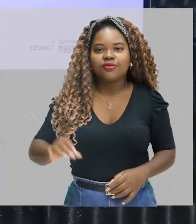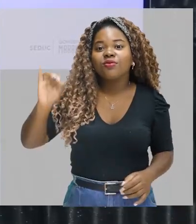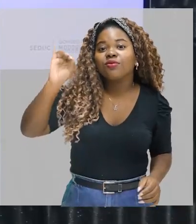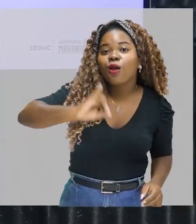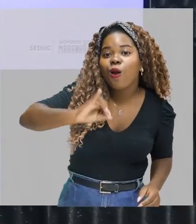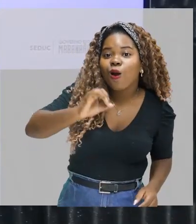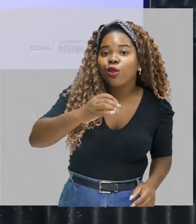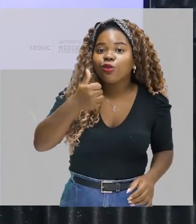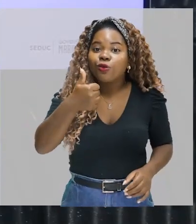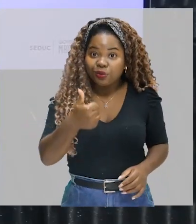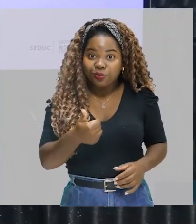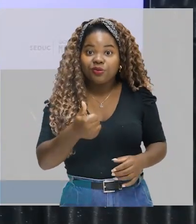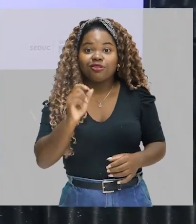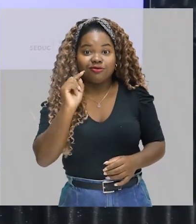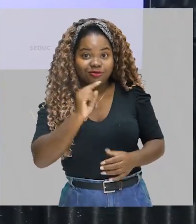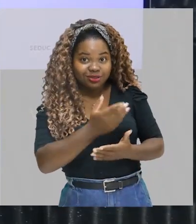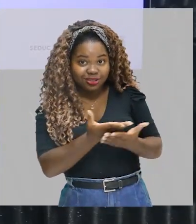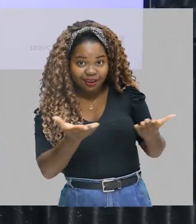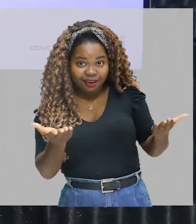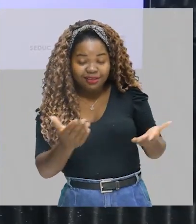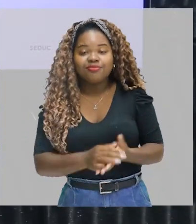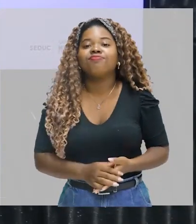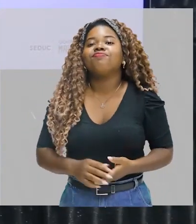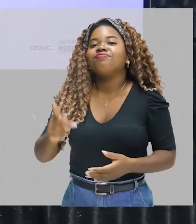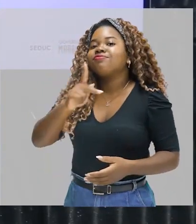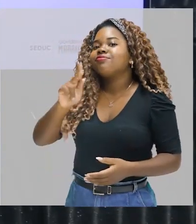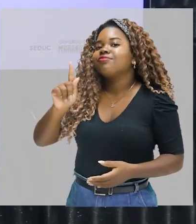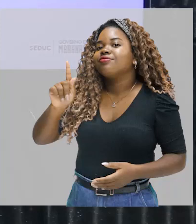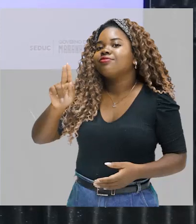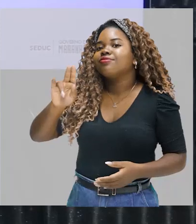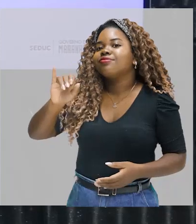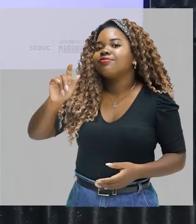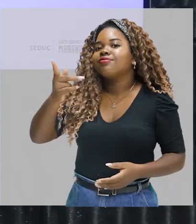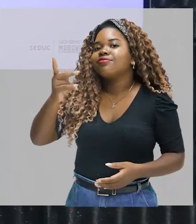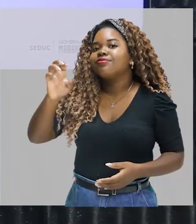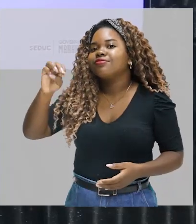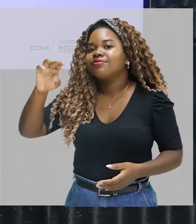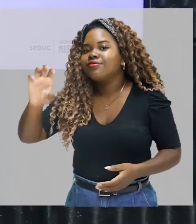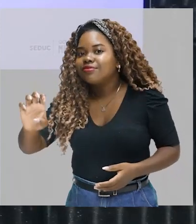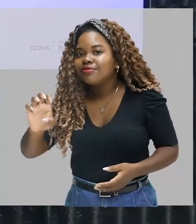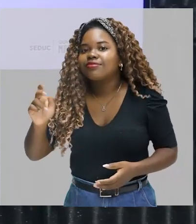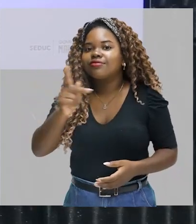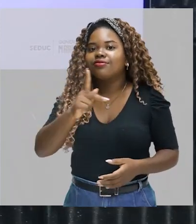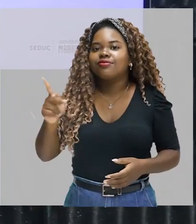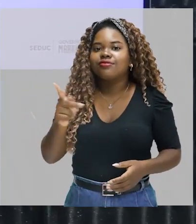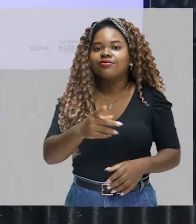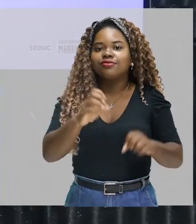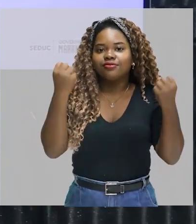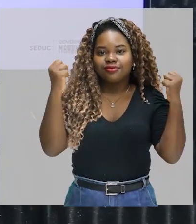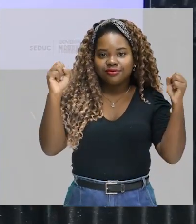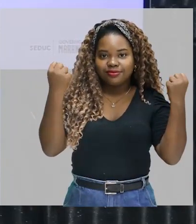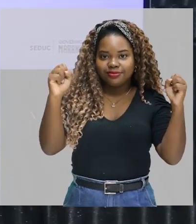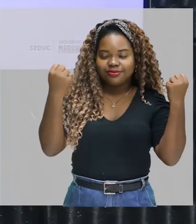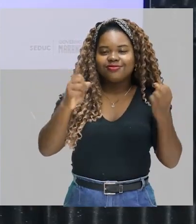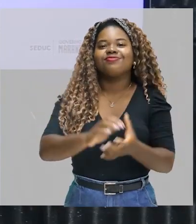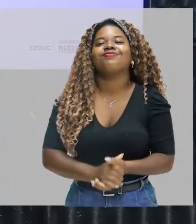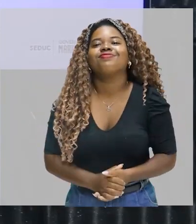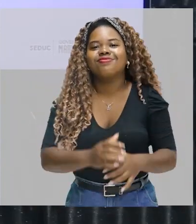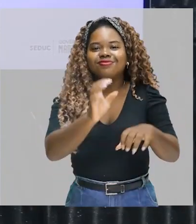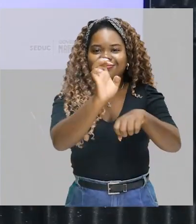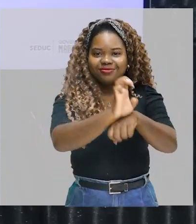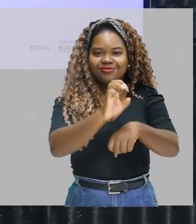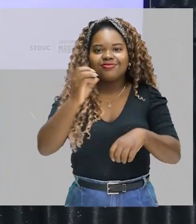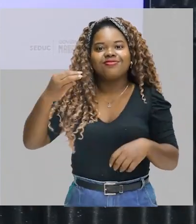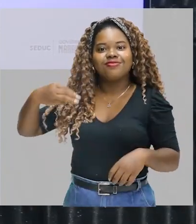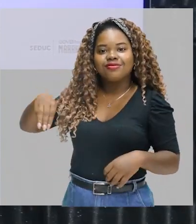Olá, galerinha, tudo bem com vocês? Guilherme Campos aqui, professor de Educação Física da Rede Estadual do Maranhão. E nessa aula de